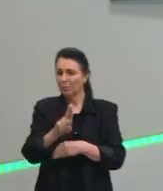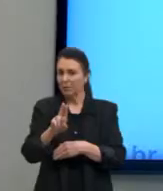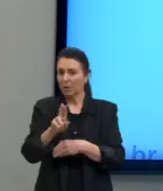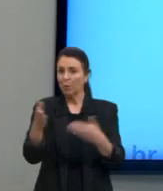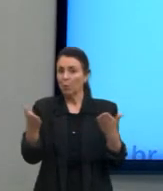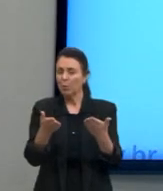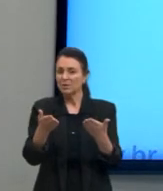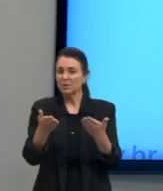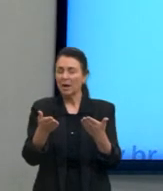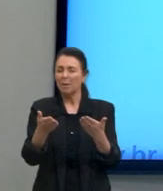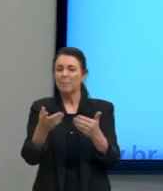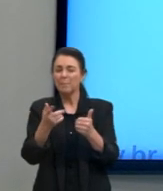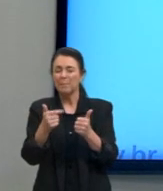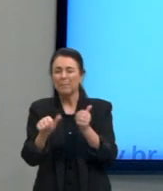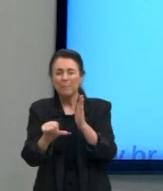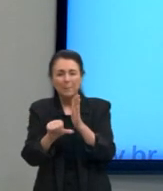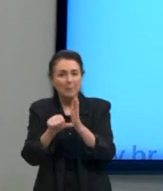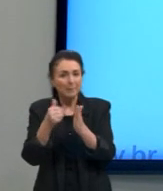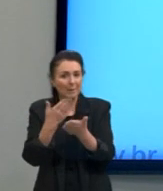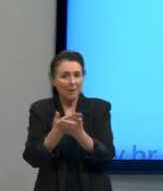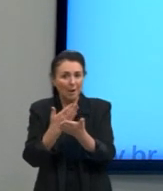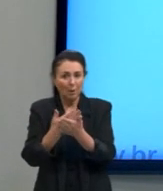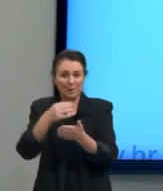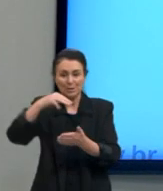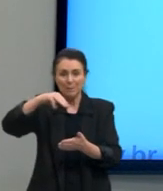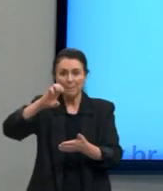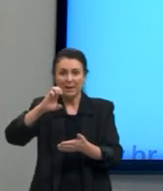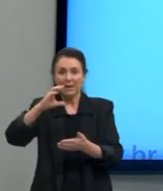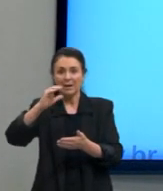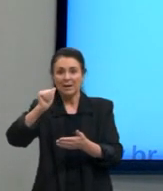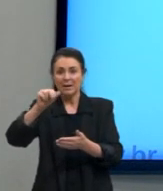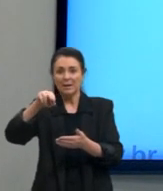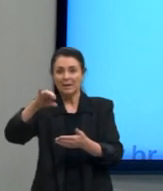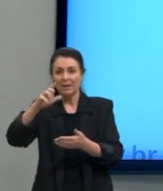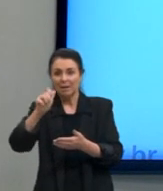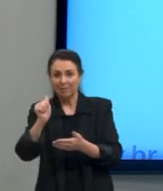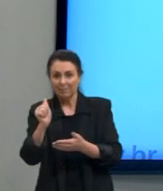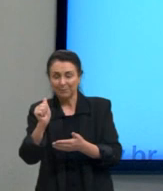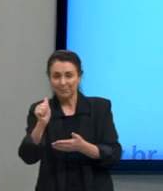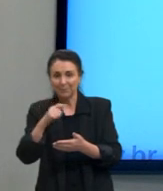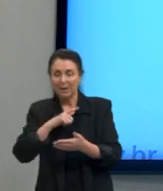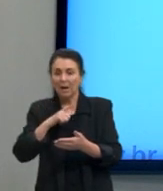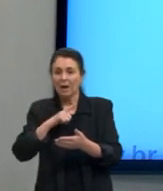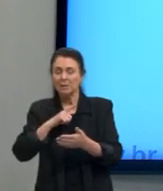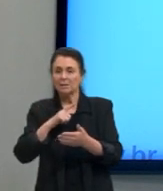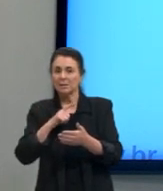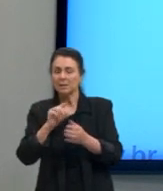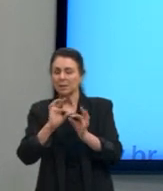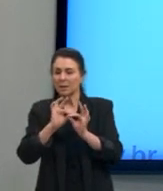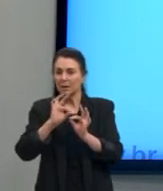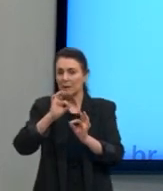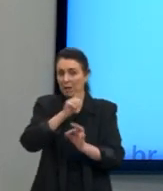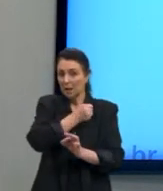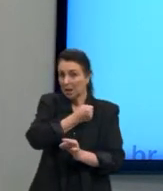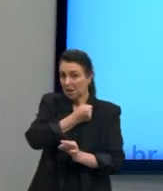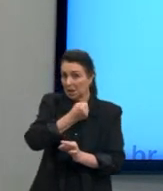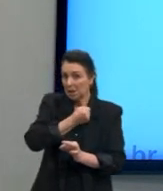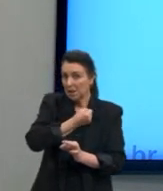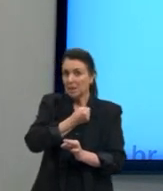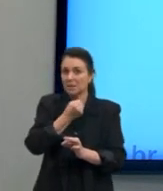né nossa primeira aula de mecânica mas grandezas e unidades de medida elas vão nos acompanhar em todas as aulas